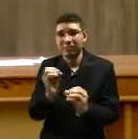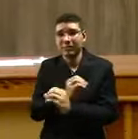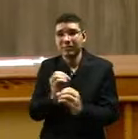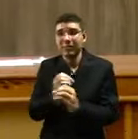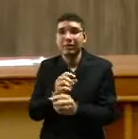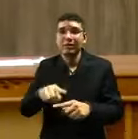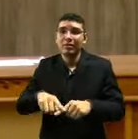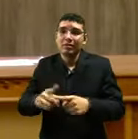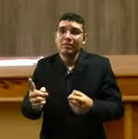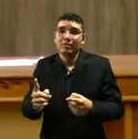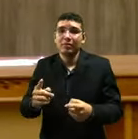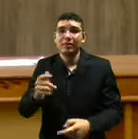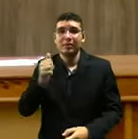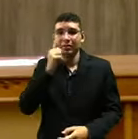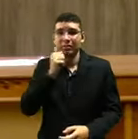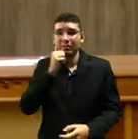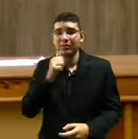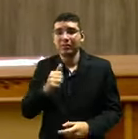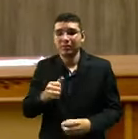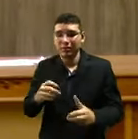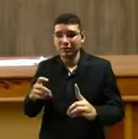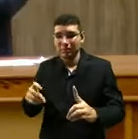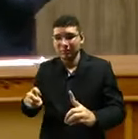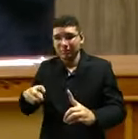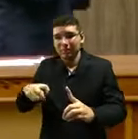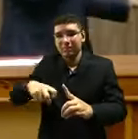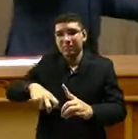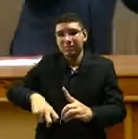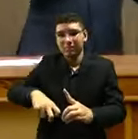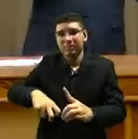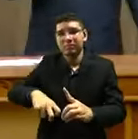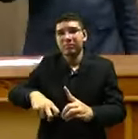com Eita glória quem glorifica a